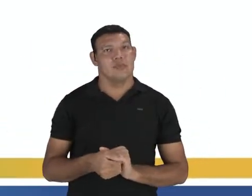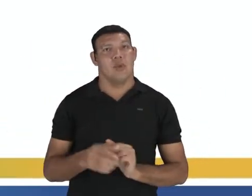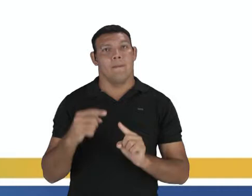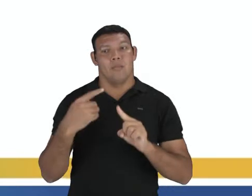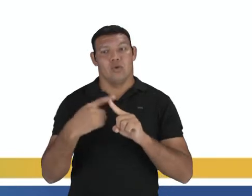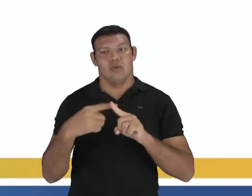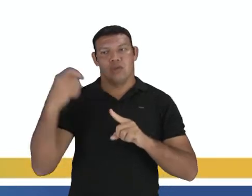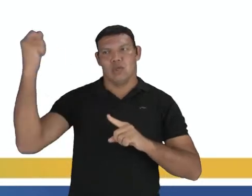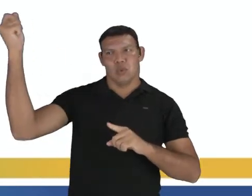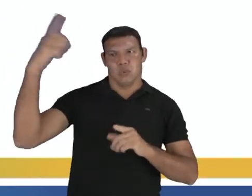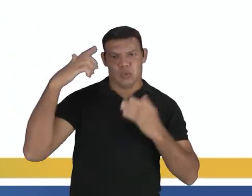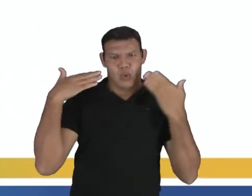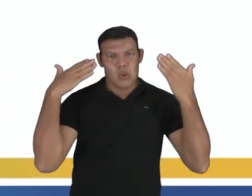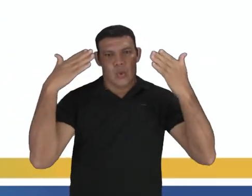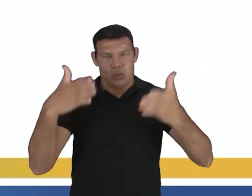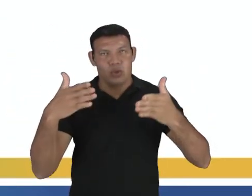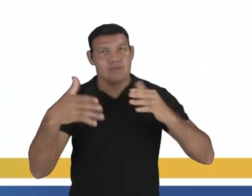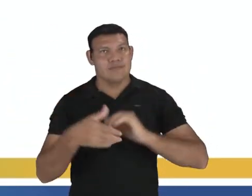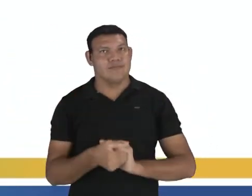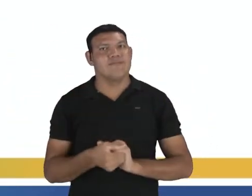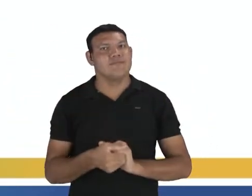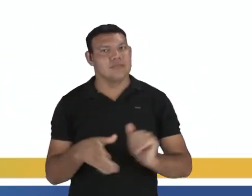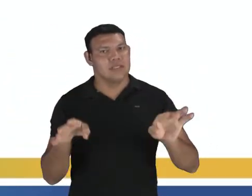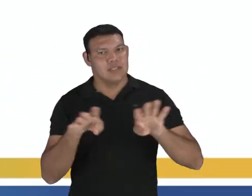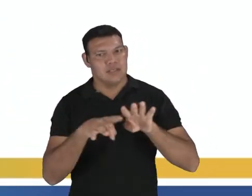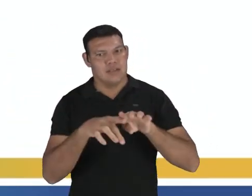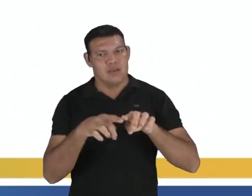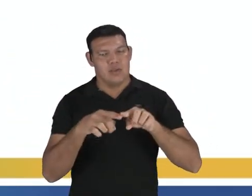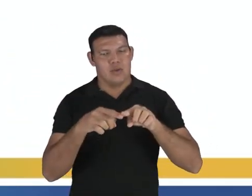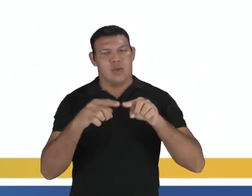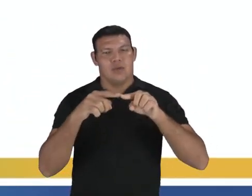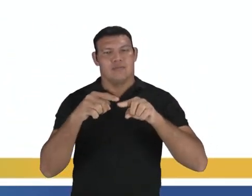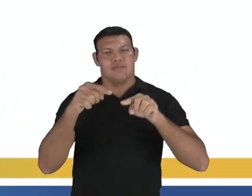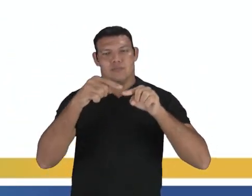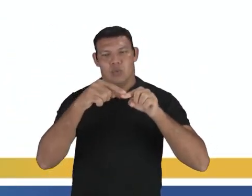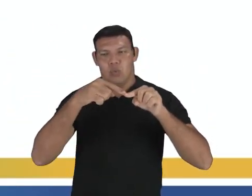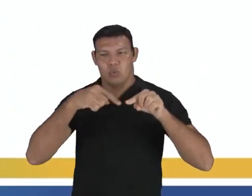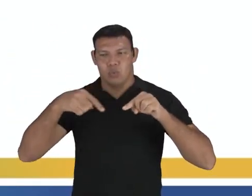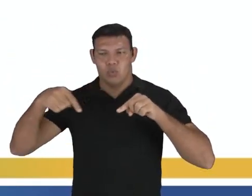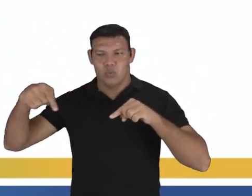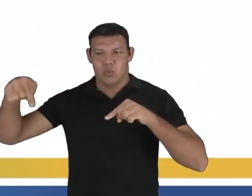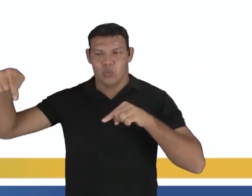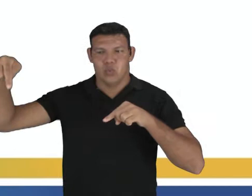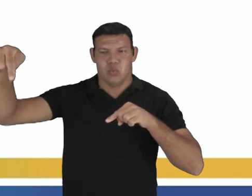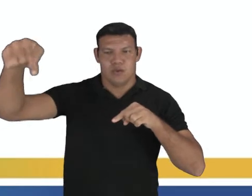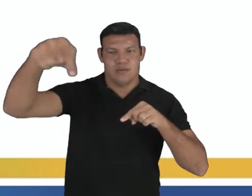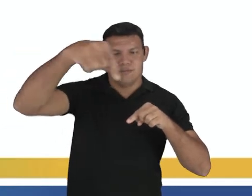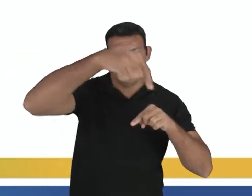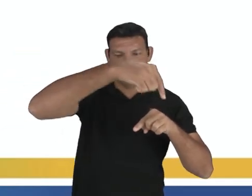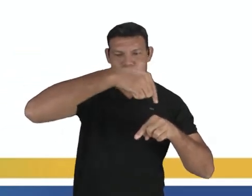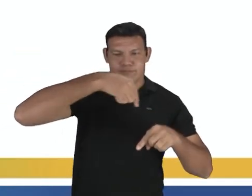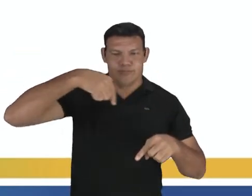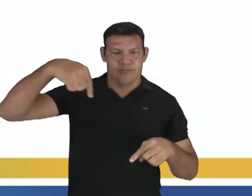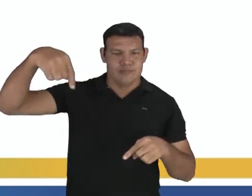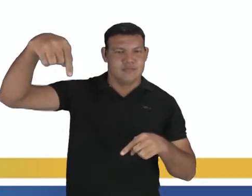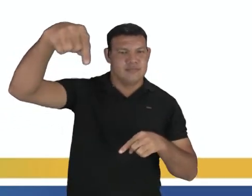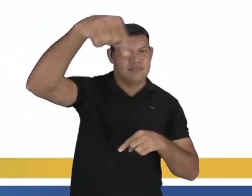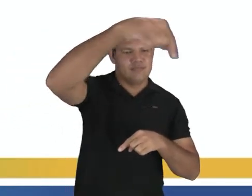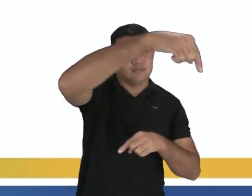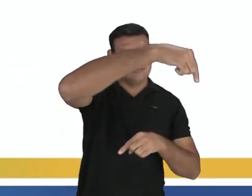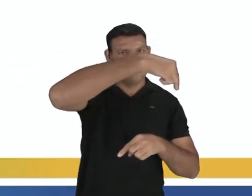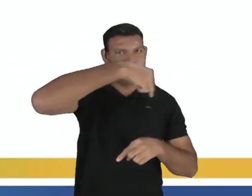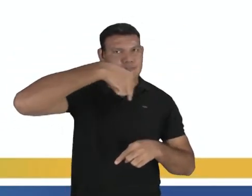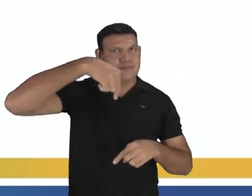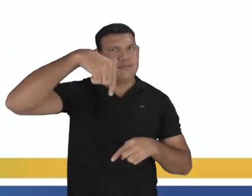heliocêntrico, né? Só que o que ele vai dizer é que essas órbitas, elas são elipses. A lei das órbitas vai tratar as órbitas agora como sendo